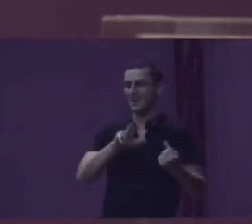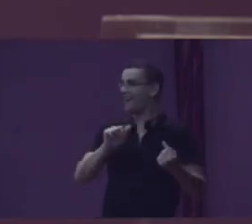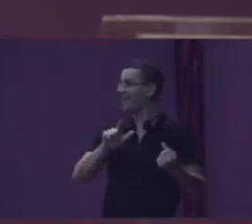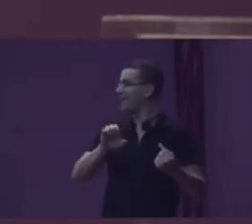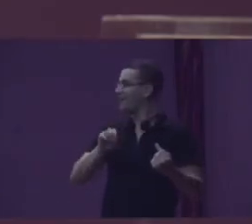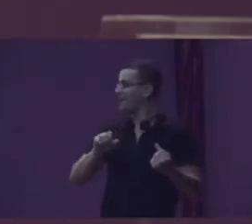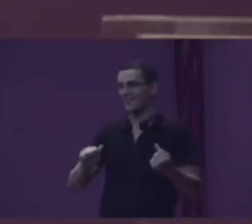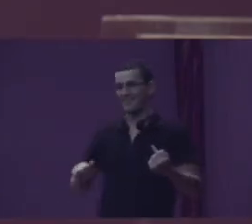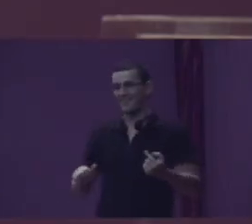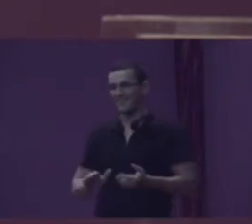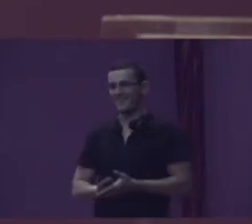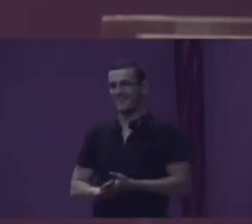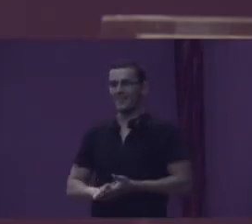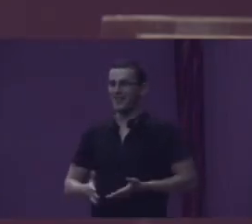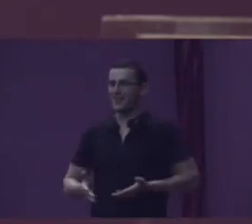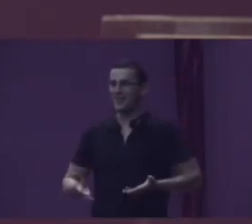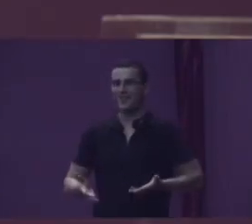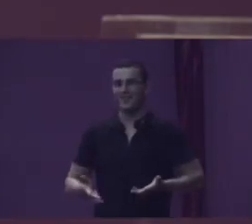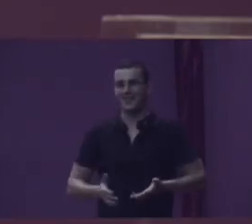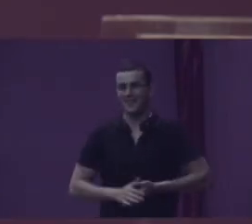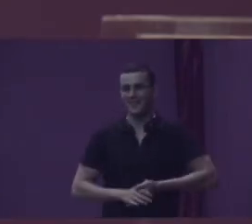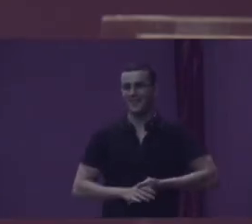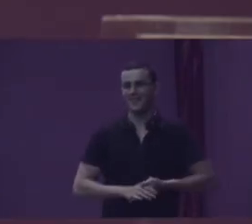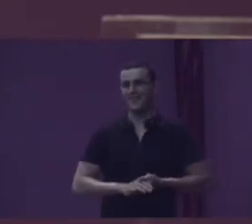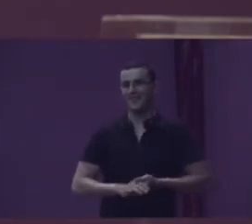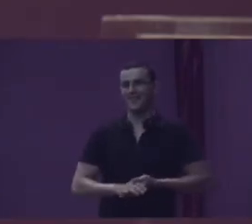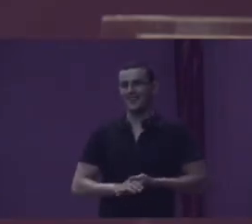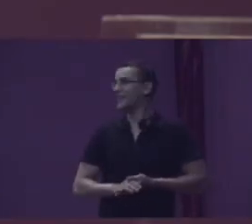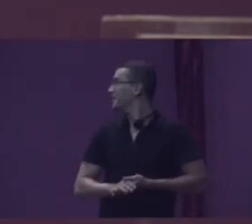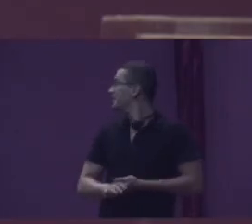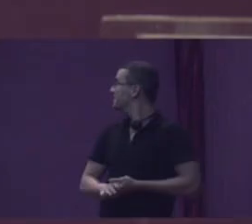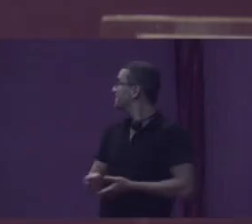Não, isso é um livro sobre o excesso de